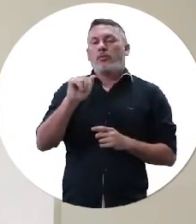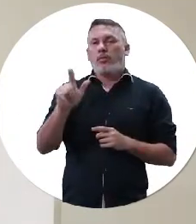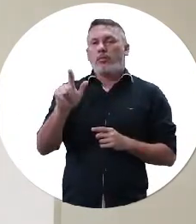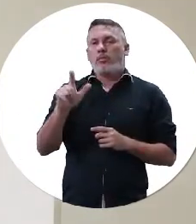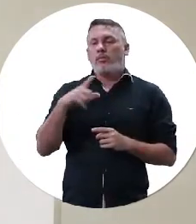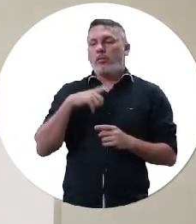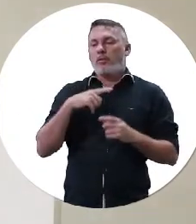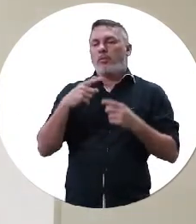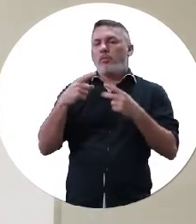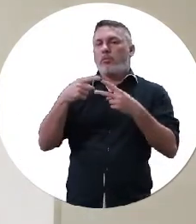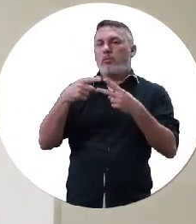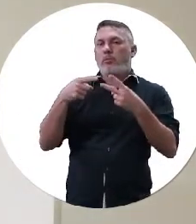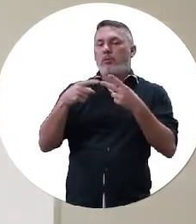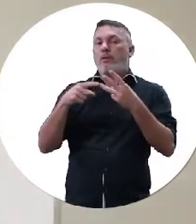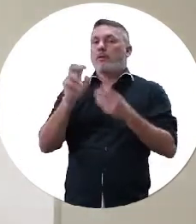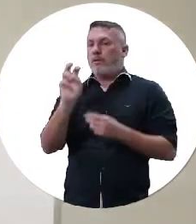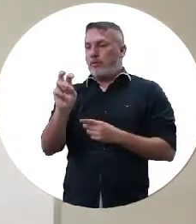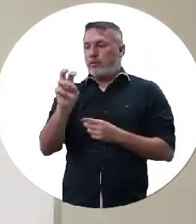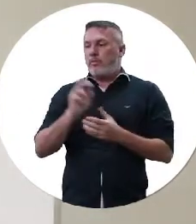Metanoato.